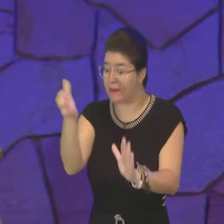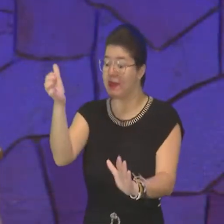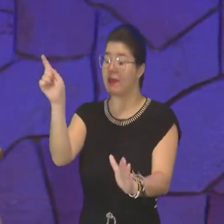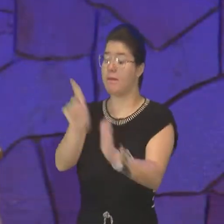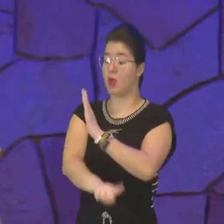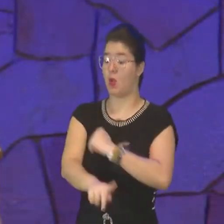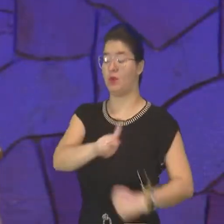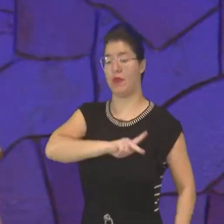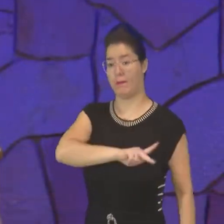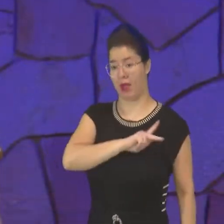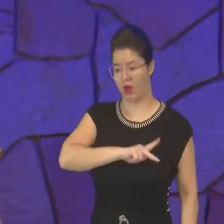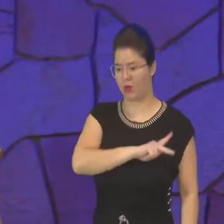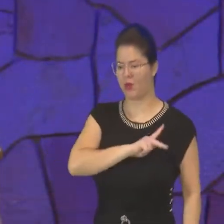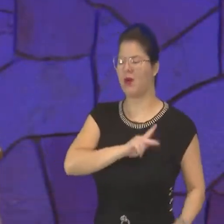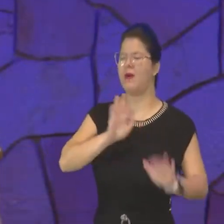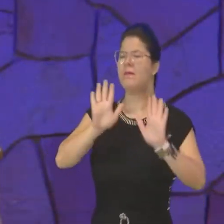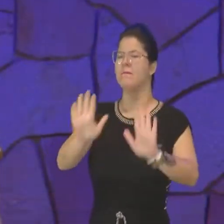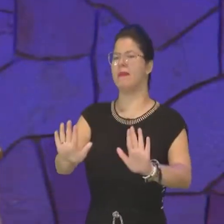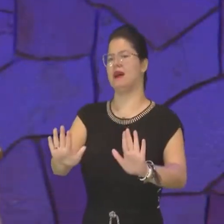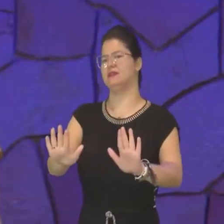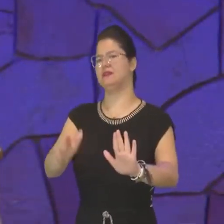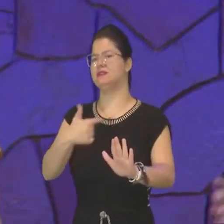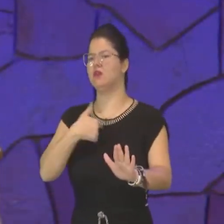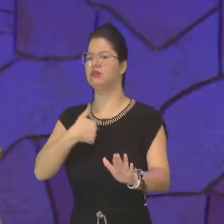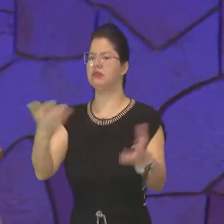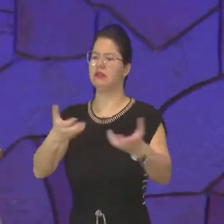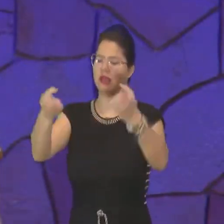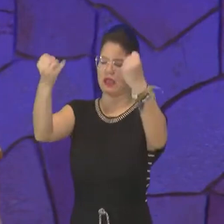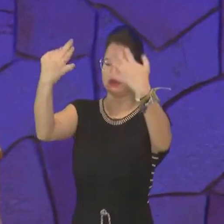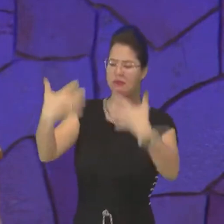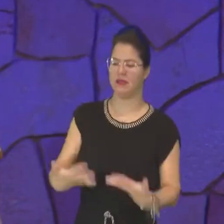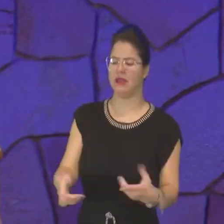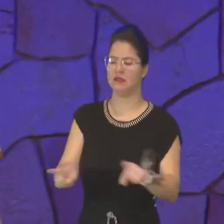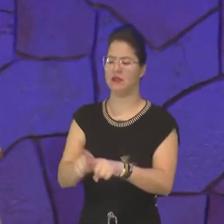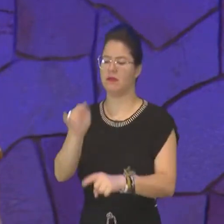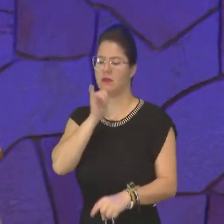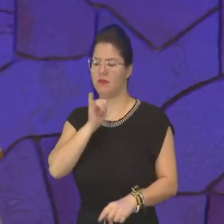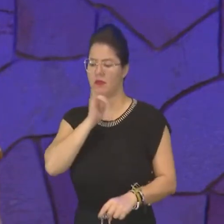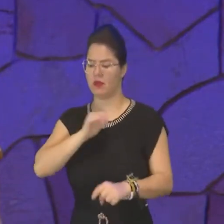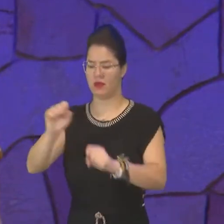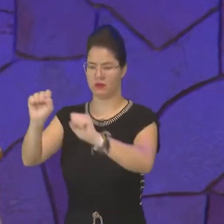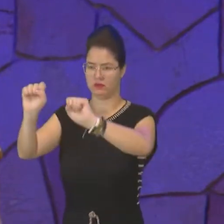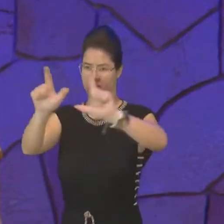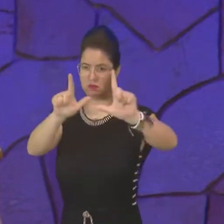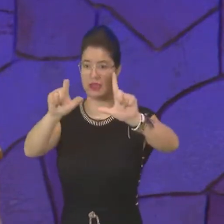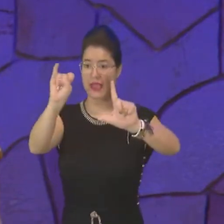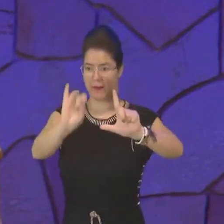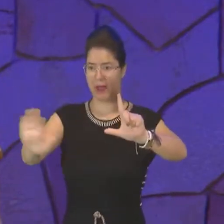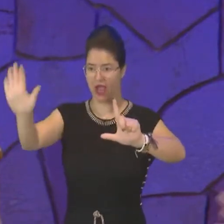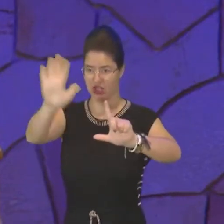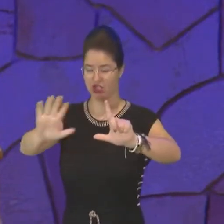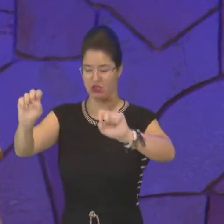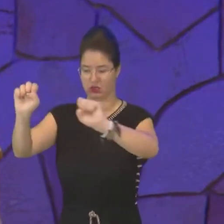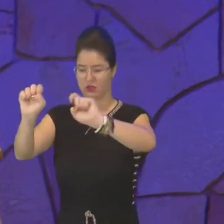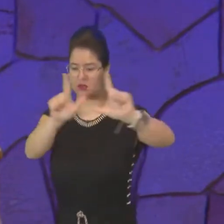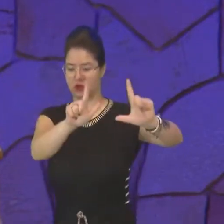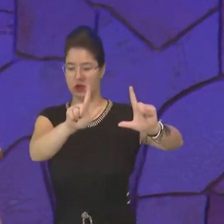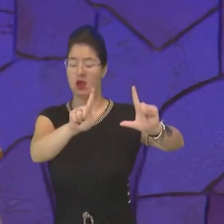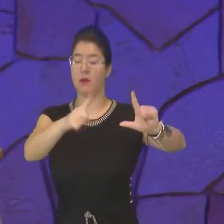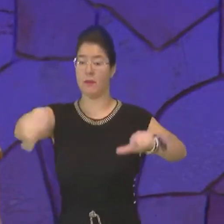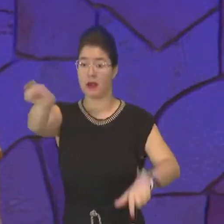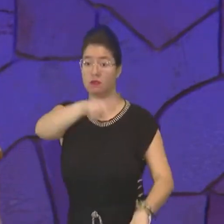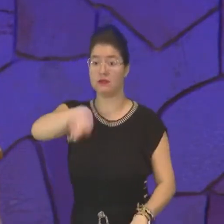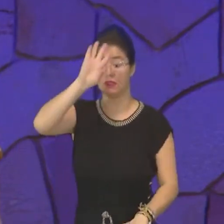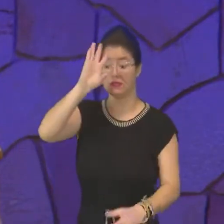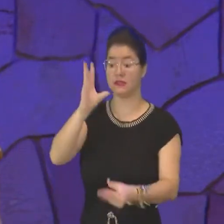que ele faz. Mas eu gostaria de explicar e exemplificar com as fotografias, as imagens, para que o irmão entenda